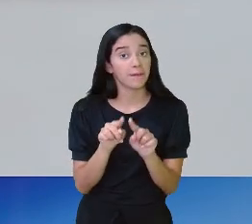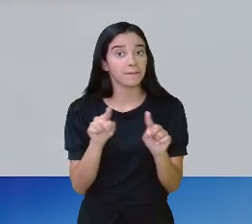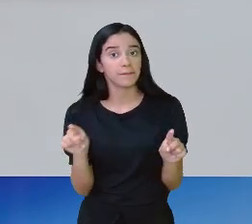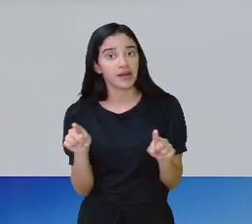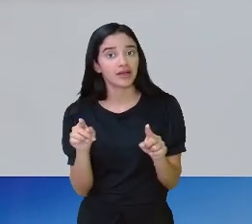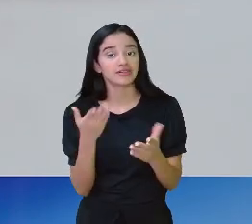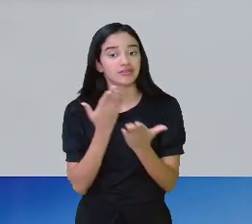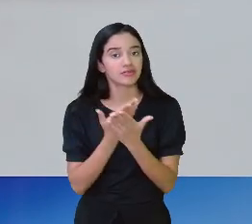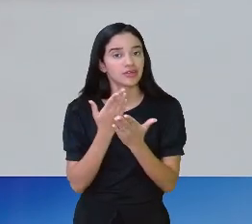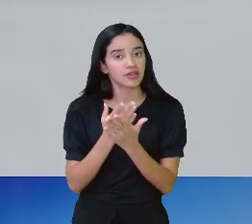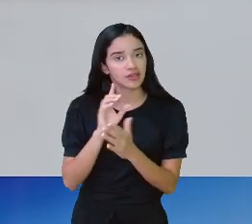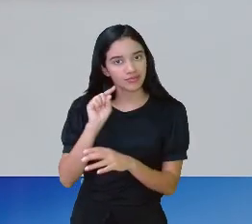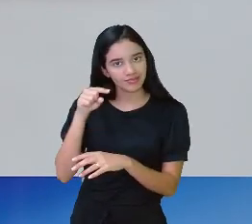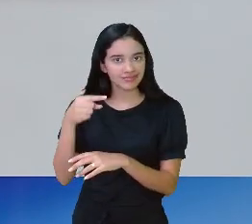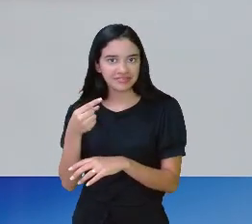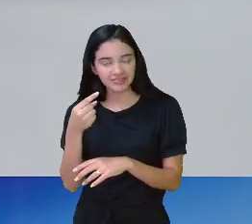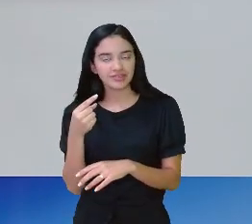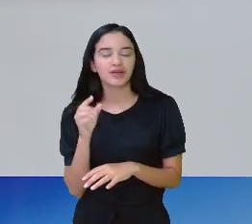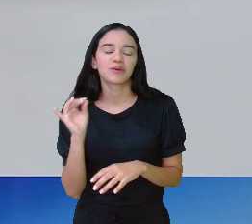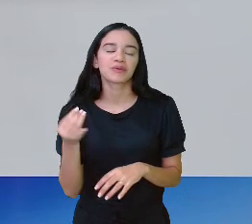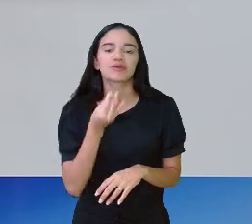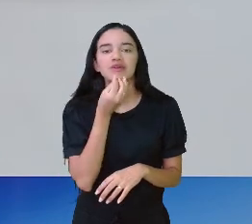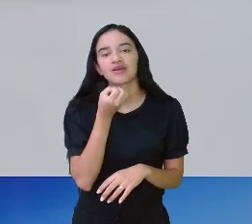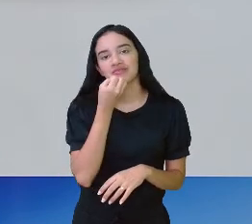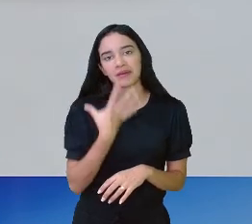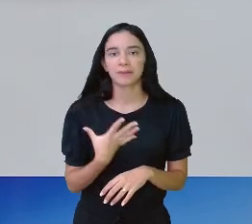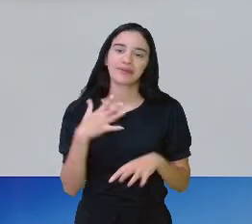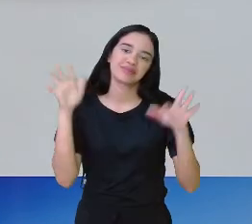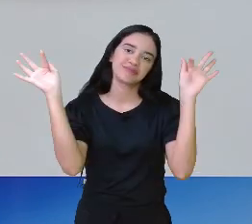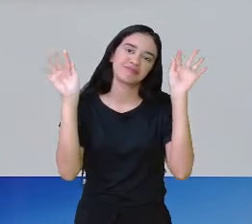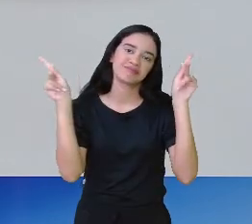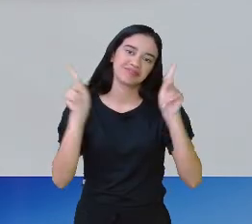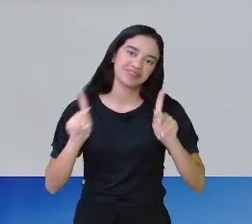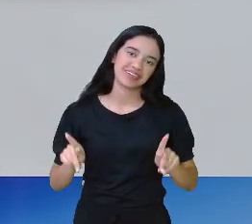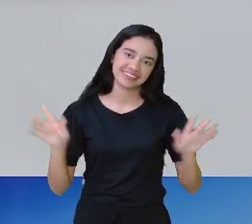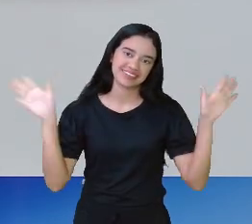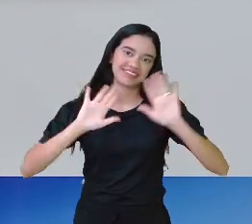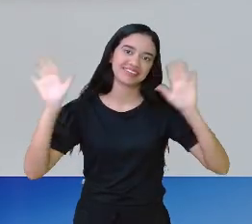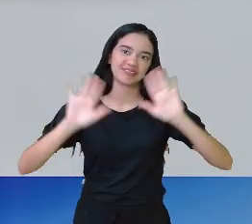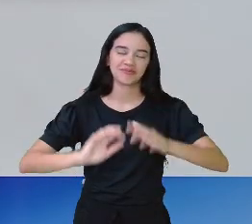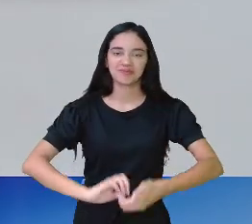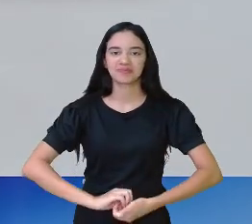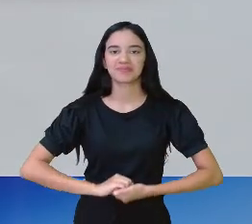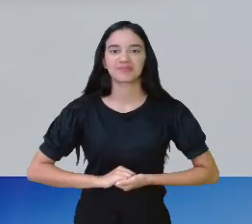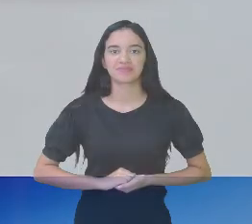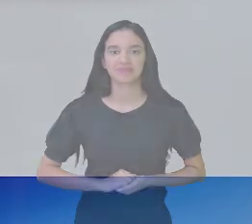conto com você numa próxima oportunidade. Fiquem bem, fiquem em paz. Tchau, tchau.